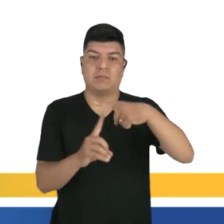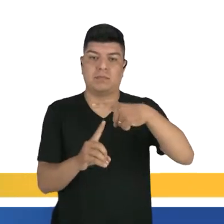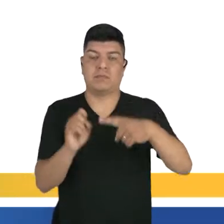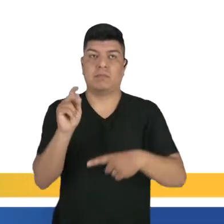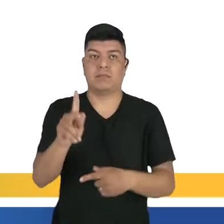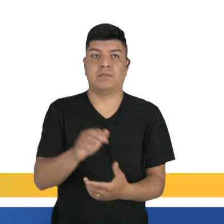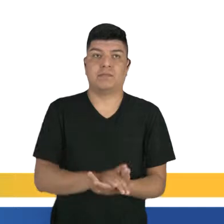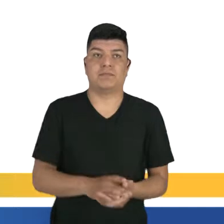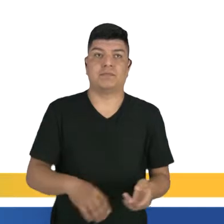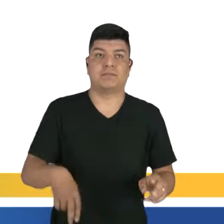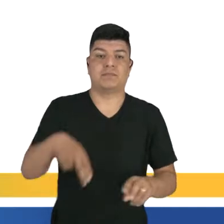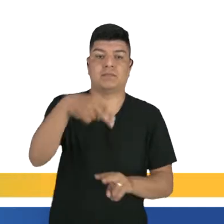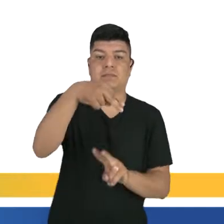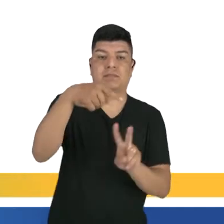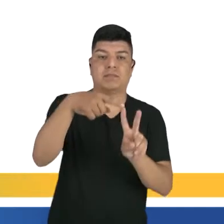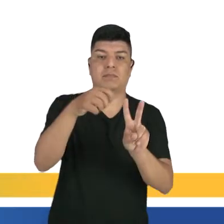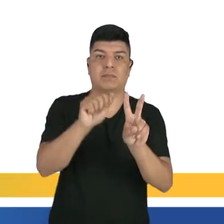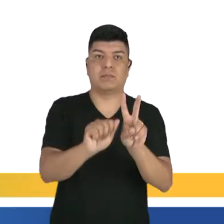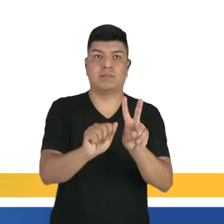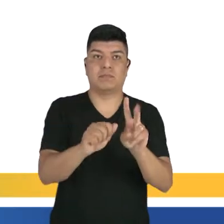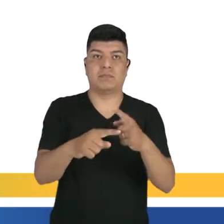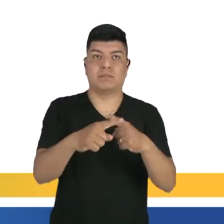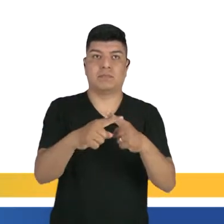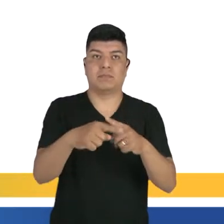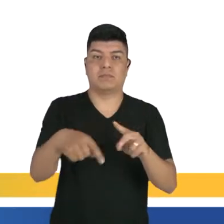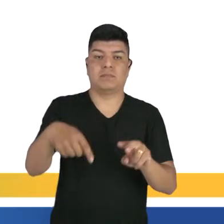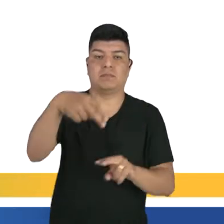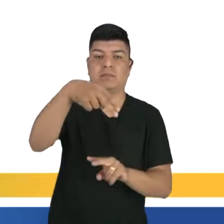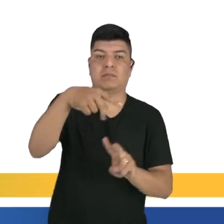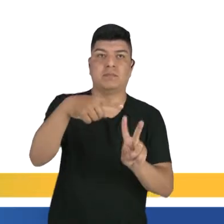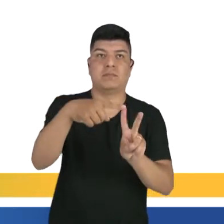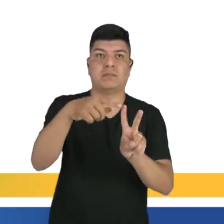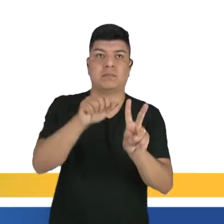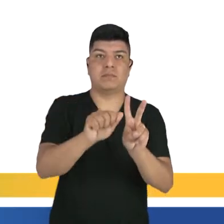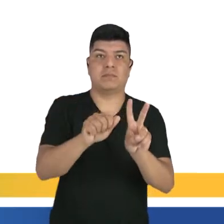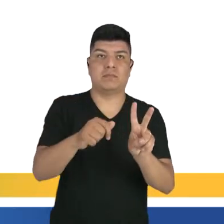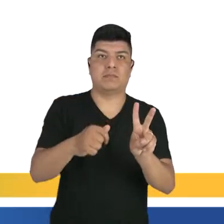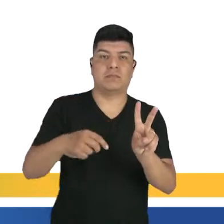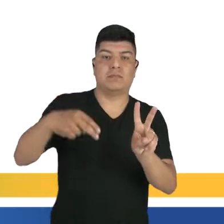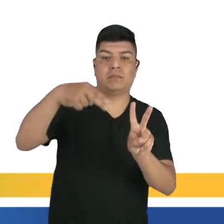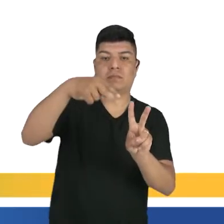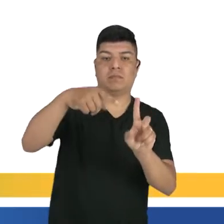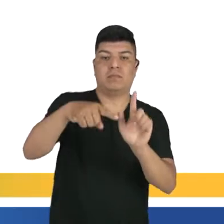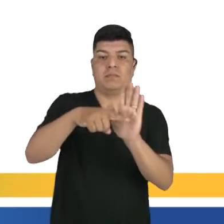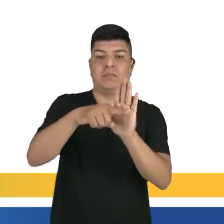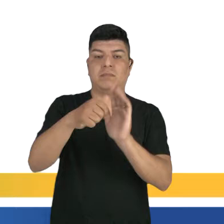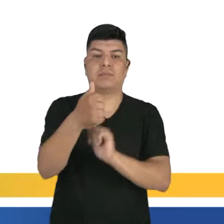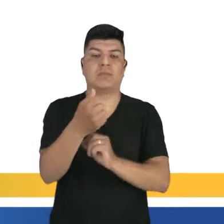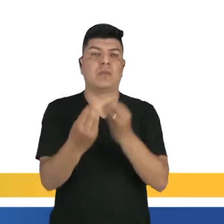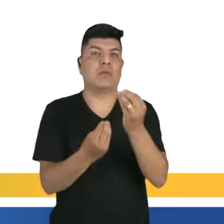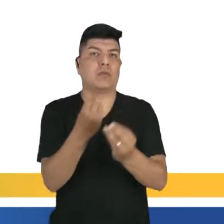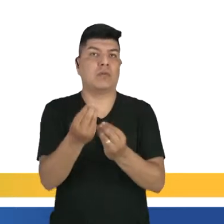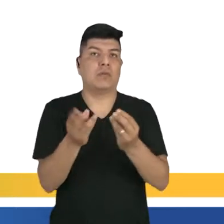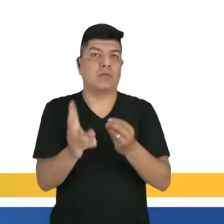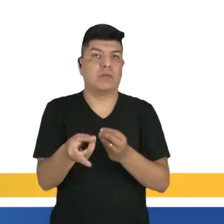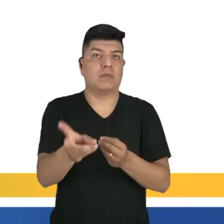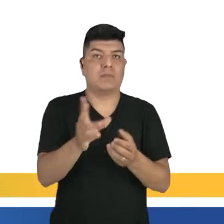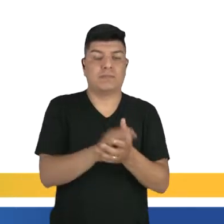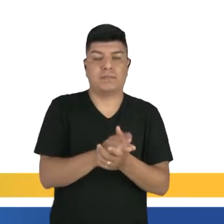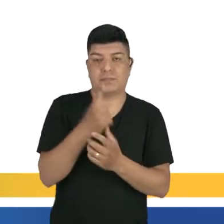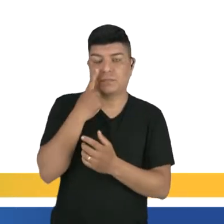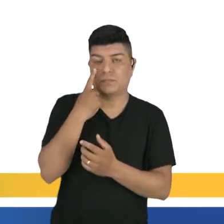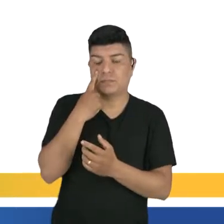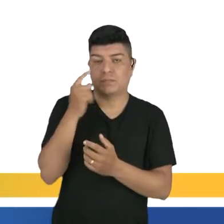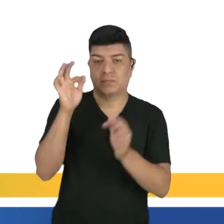denominadores. A raiz enésima de A multiplicada pela raiz enésima de A elevado a n-1, como é que eu posso proceder?